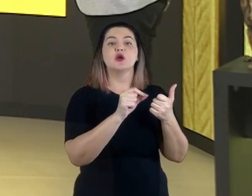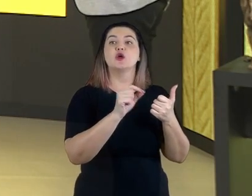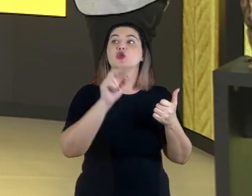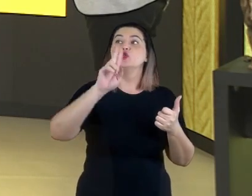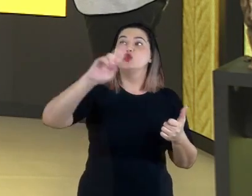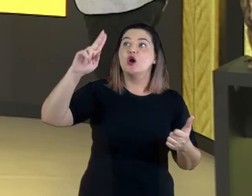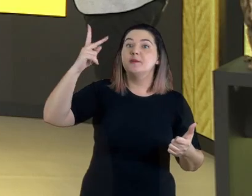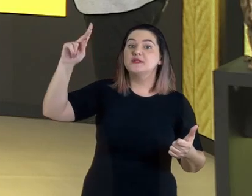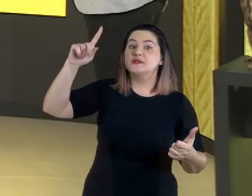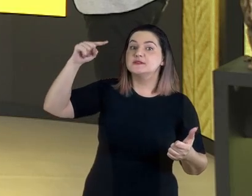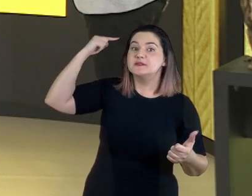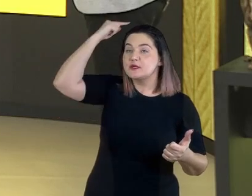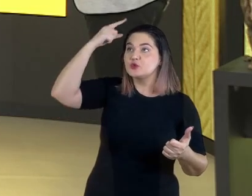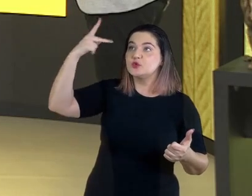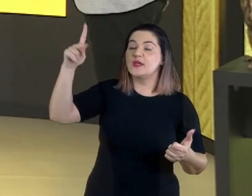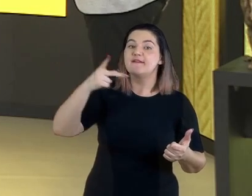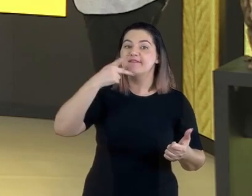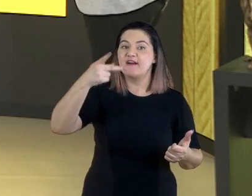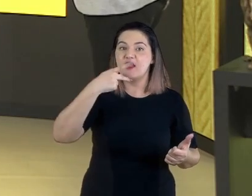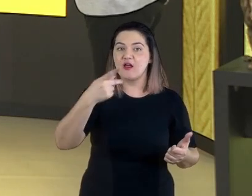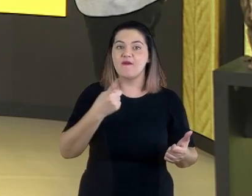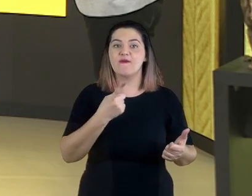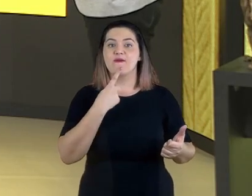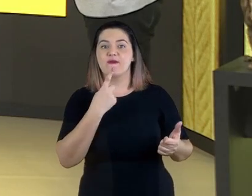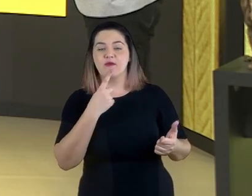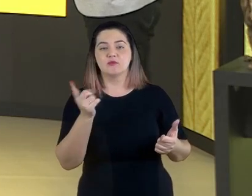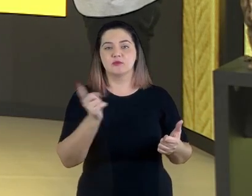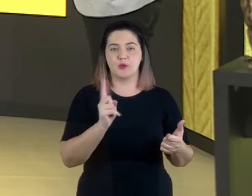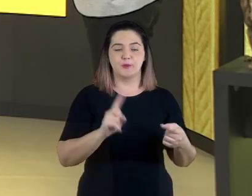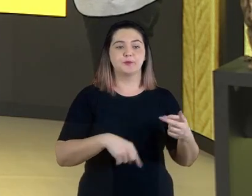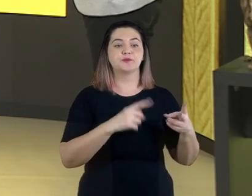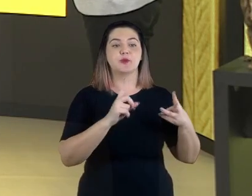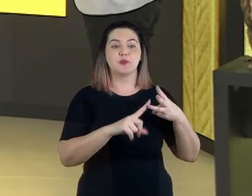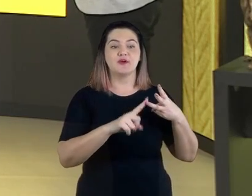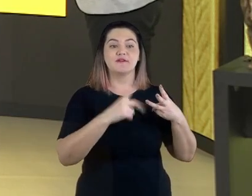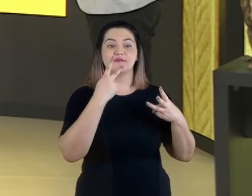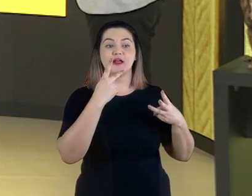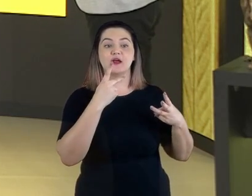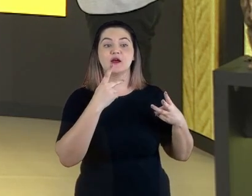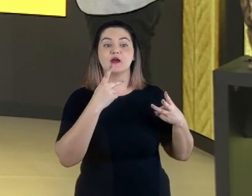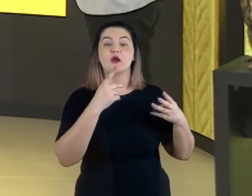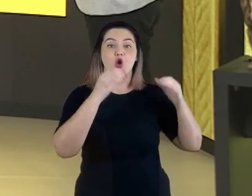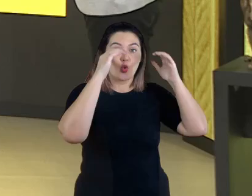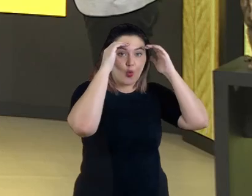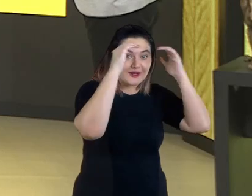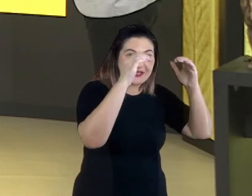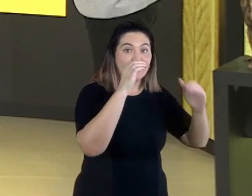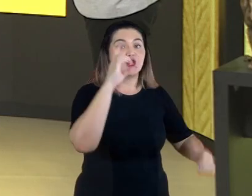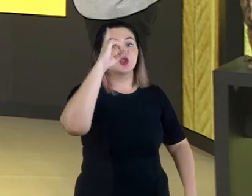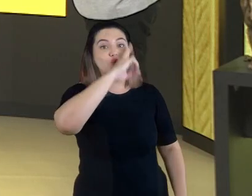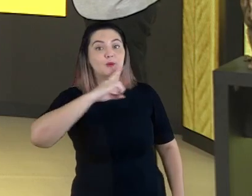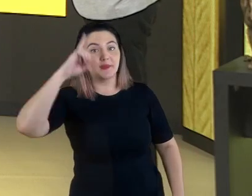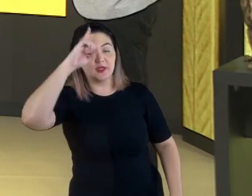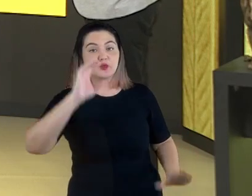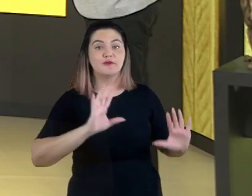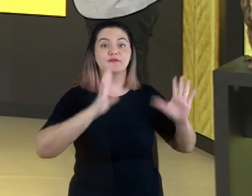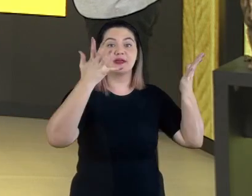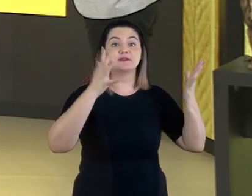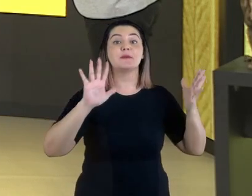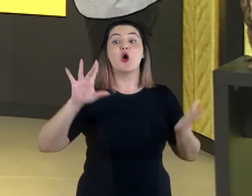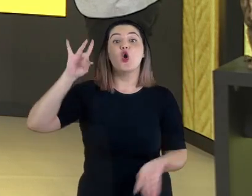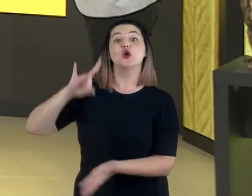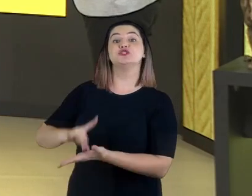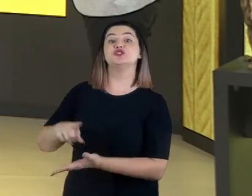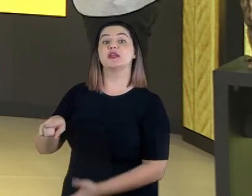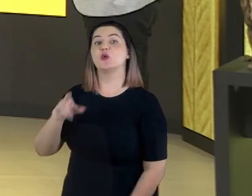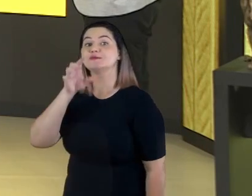seu santo nome em vão. Depois vem guardar domingos e festas. Veja, o mandamento original manda guardar o